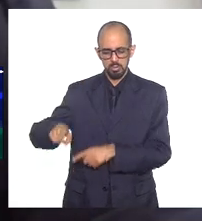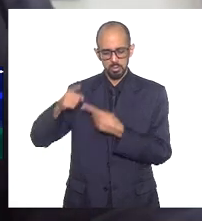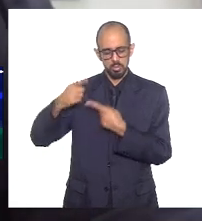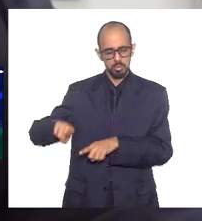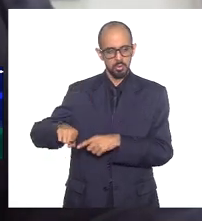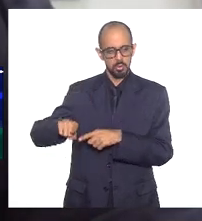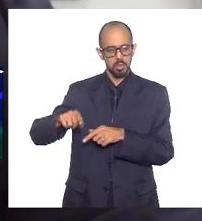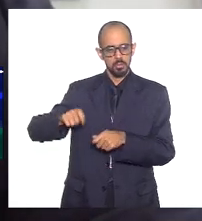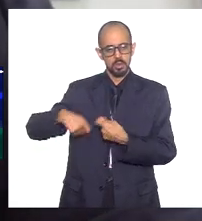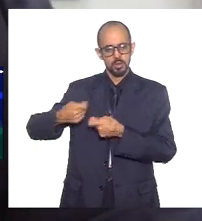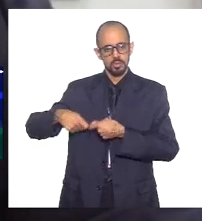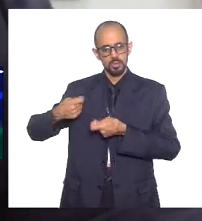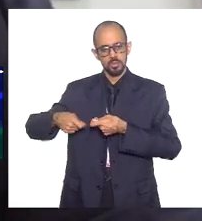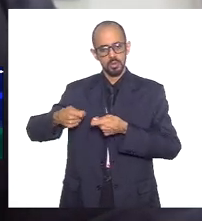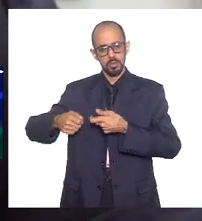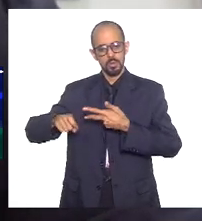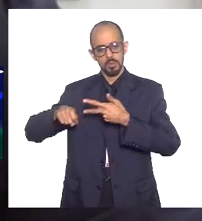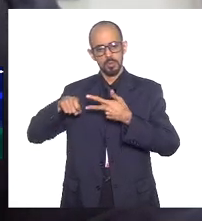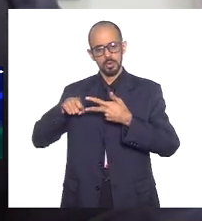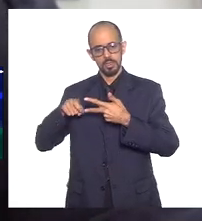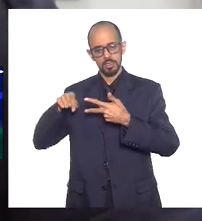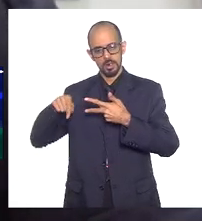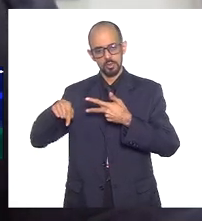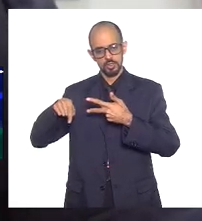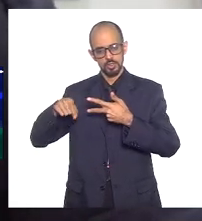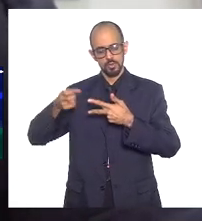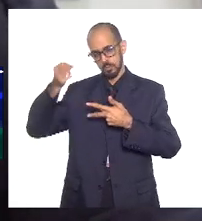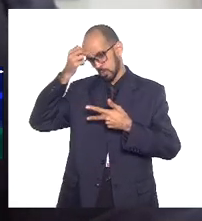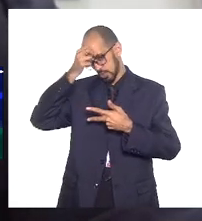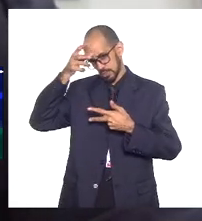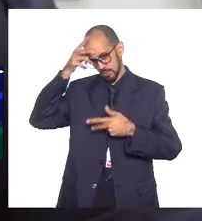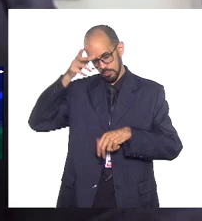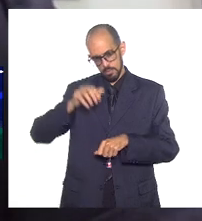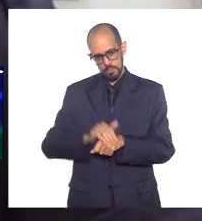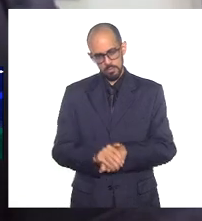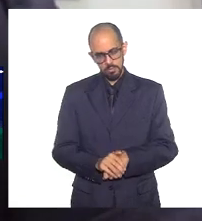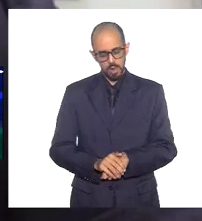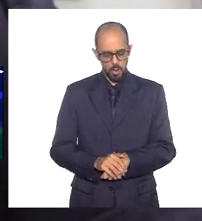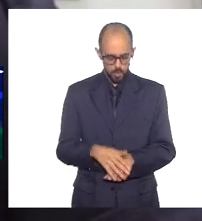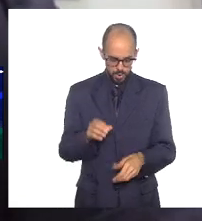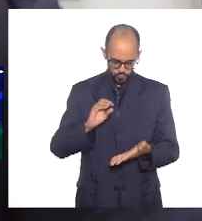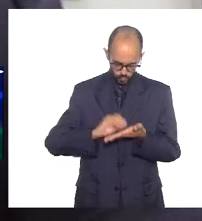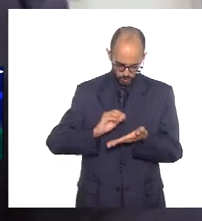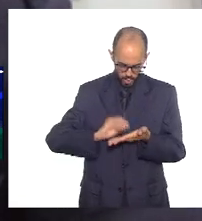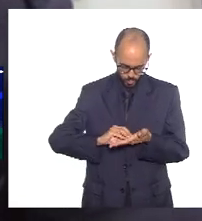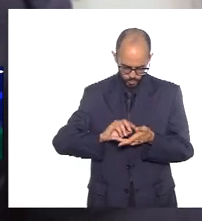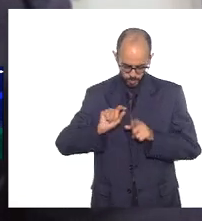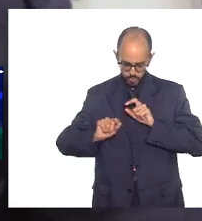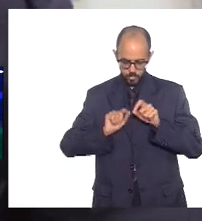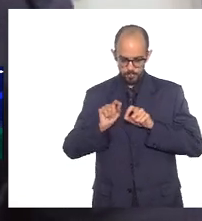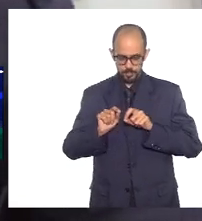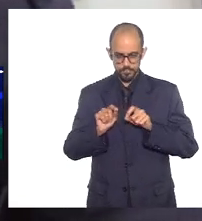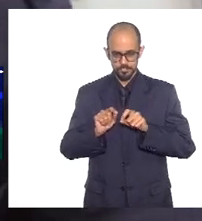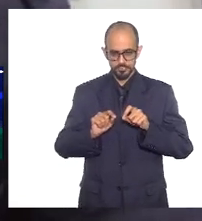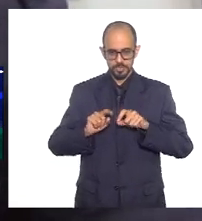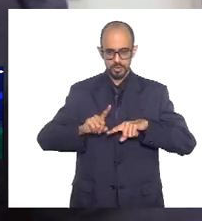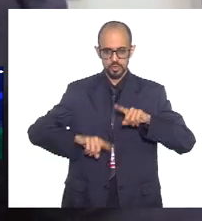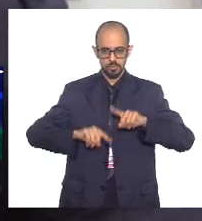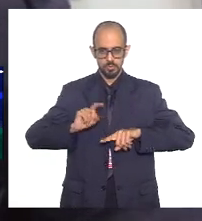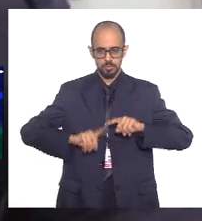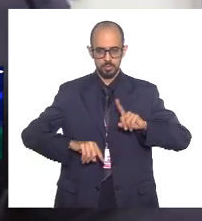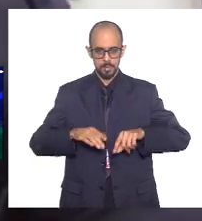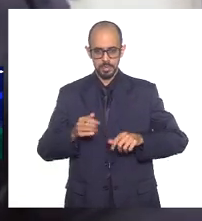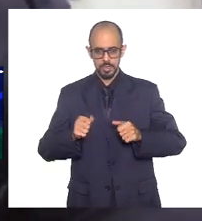pelos poderes executivos sobretudo municipal a falta de equipamentos de